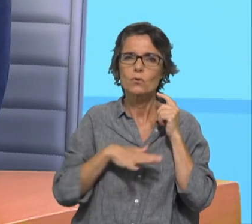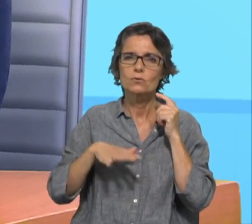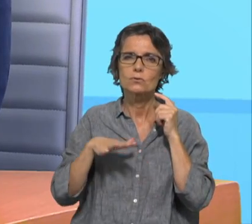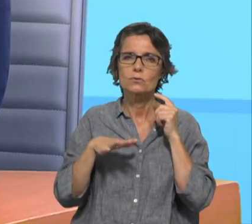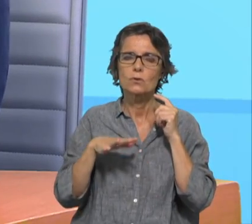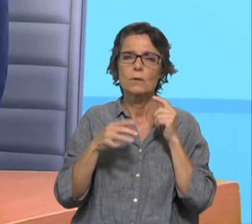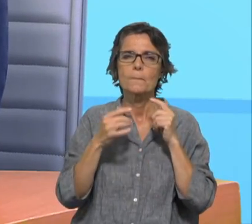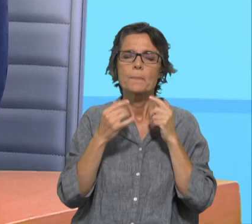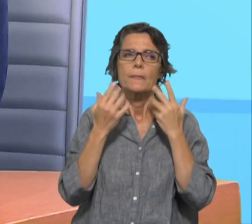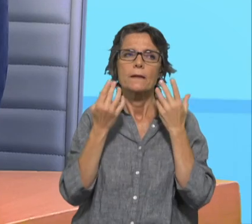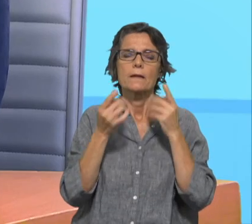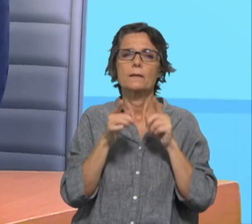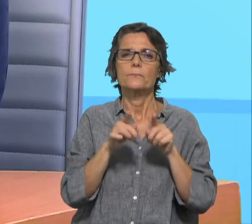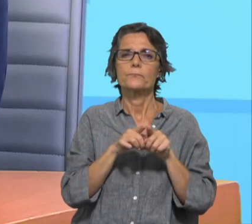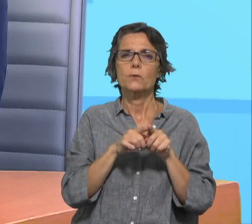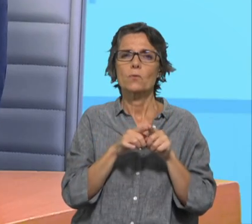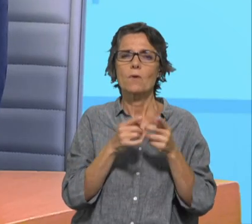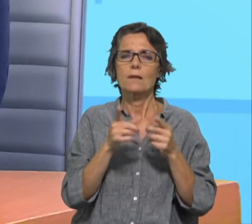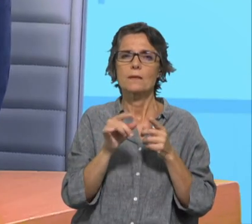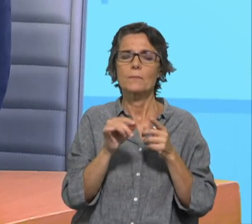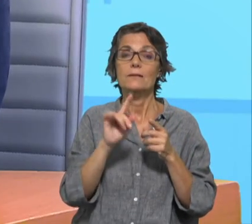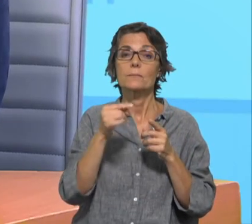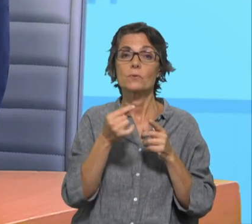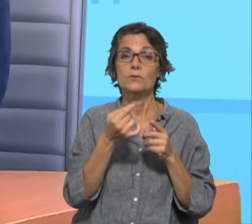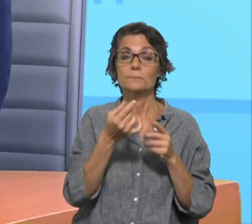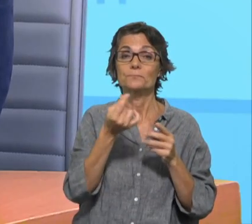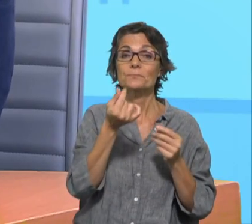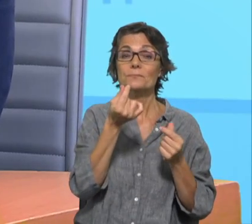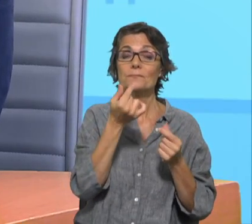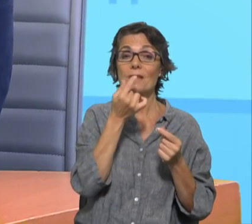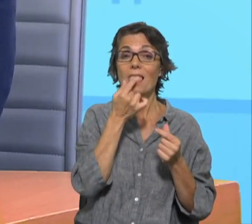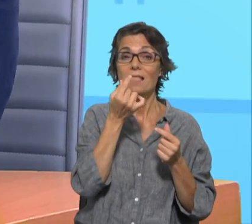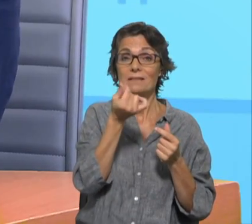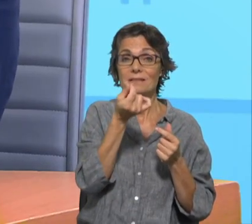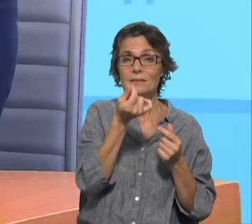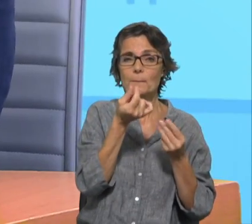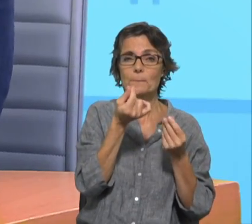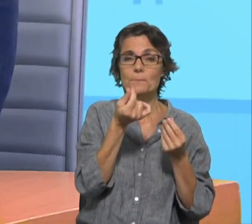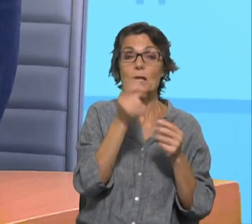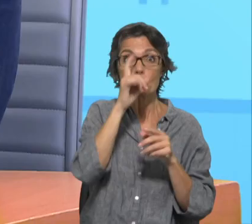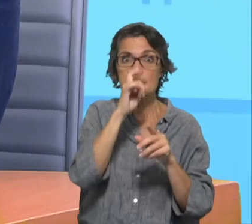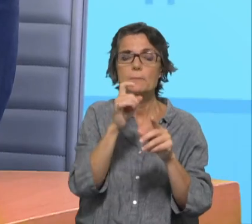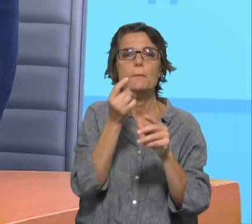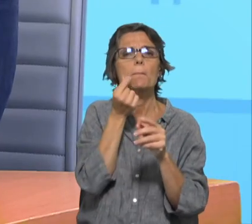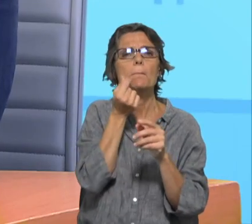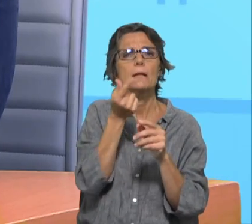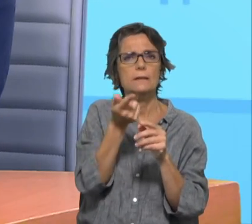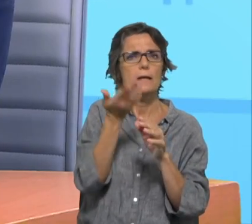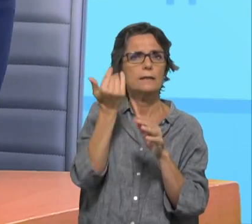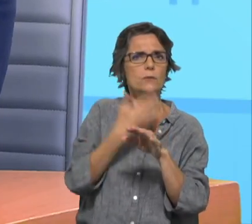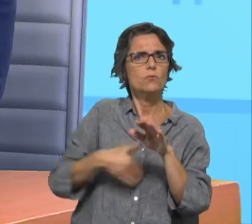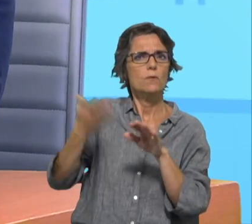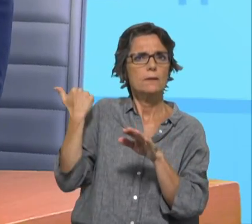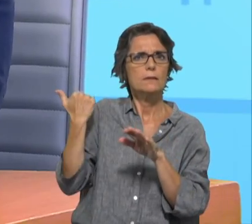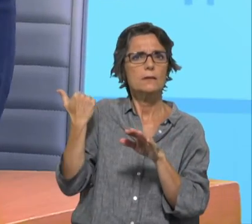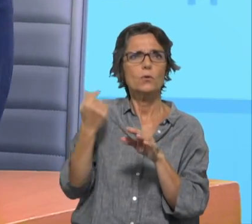Delicadamente o rosto, molha a língua com saliva. Sabemos que na antiguidade a própria saliva tem a expressão de